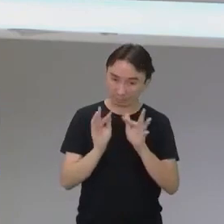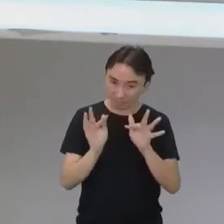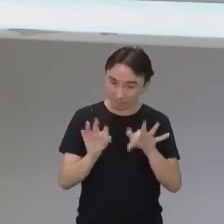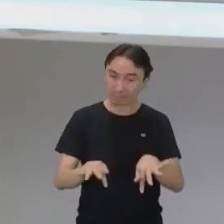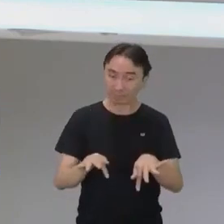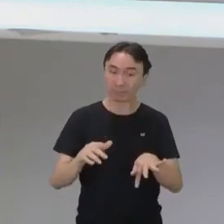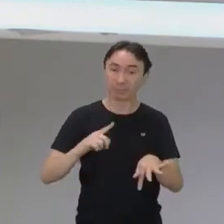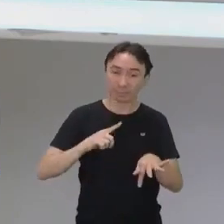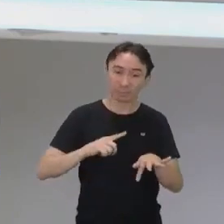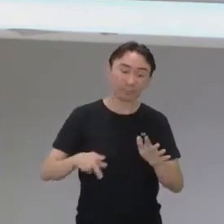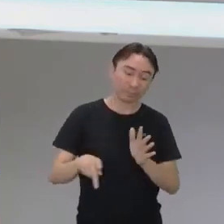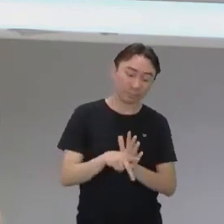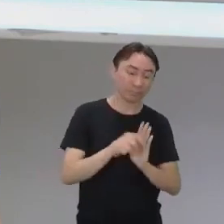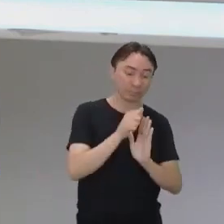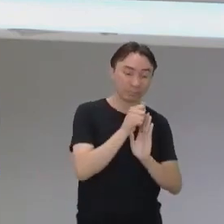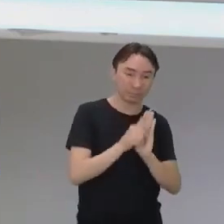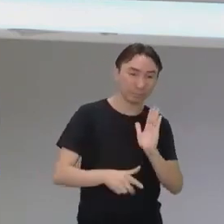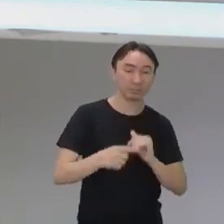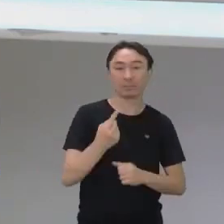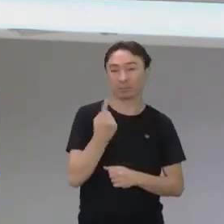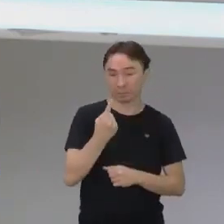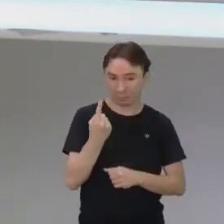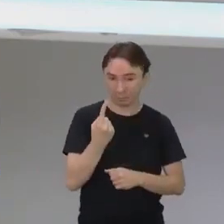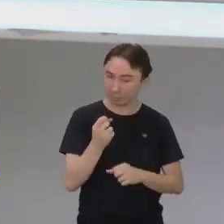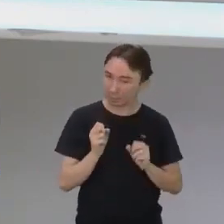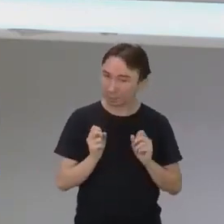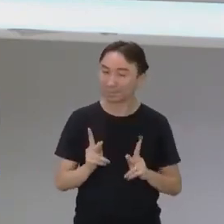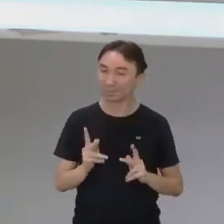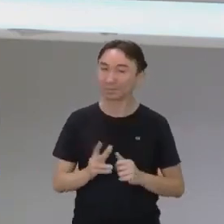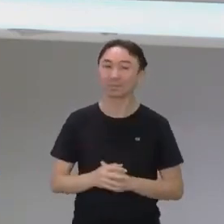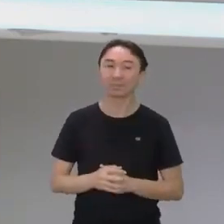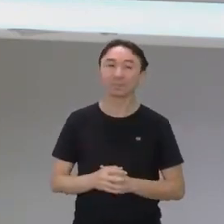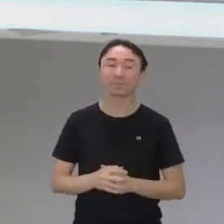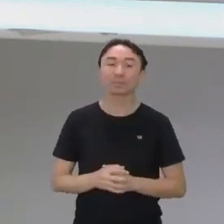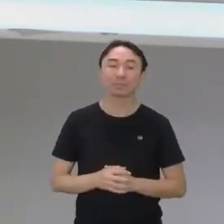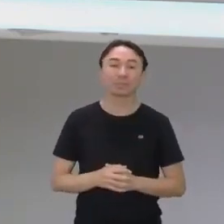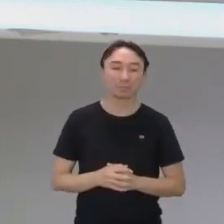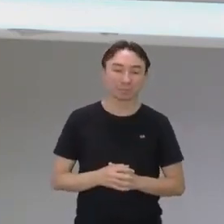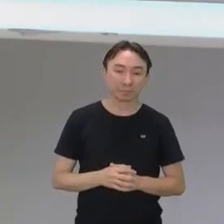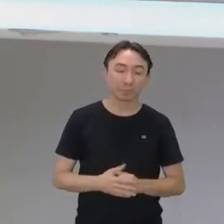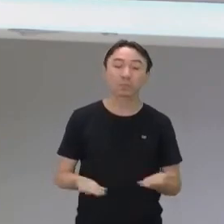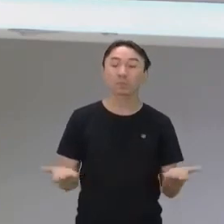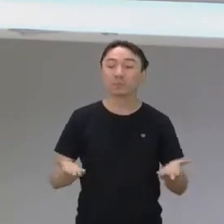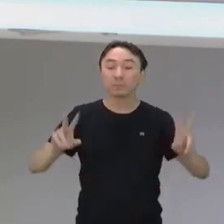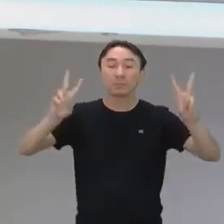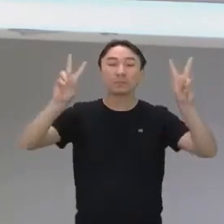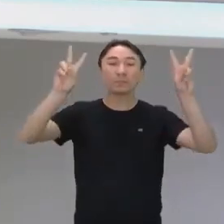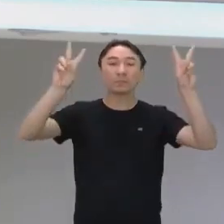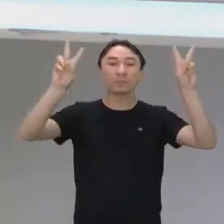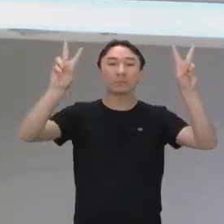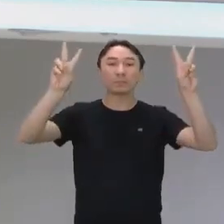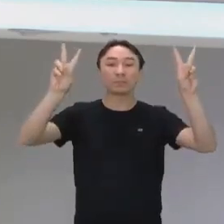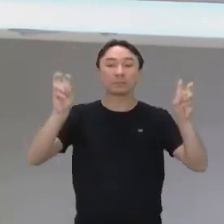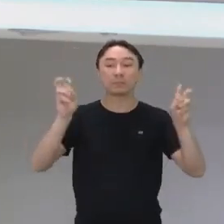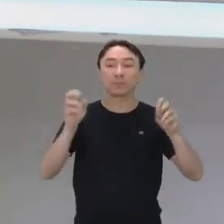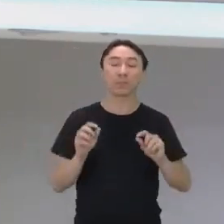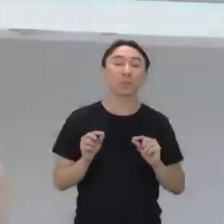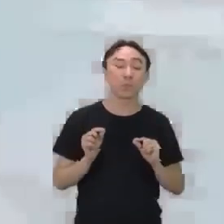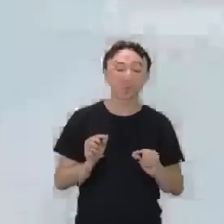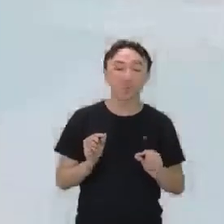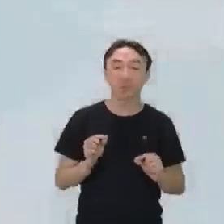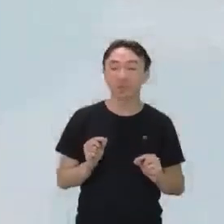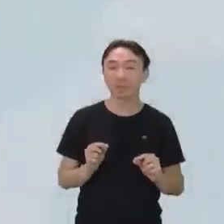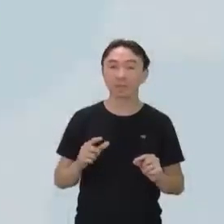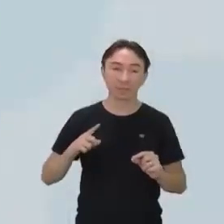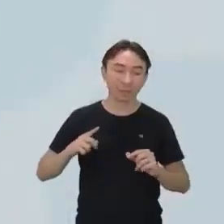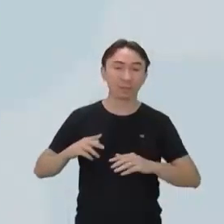da atividade 1 do caderno de apoio do professor. O nosso tema que nós vamos abordar hoje, né, ou seja,